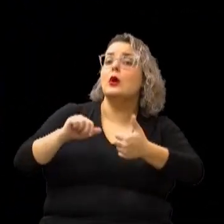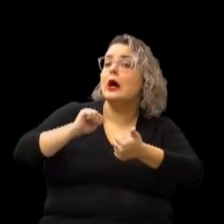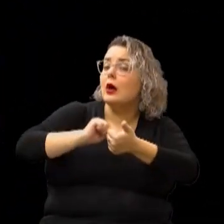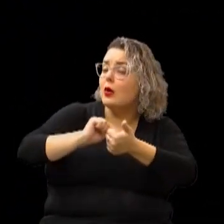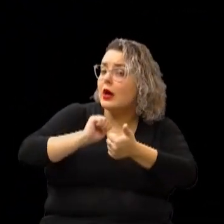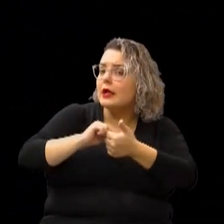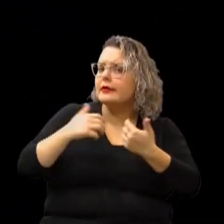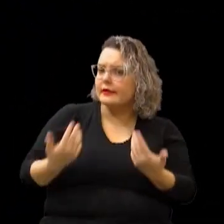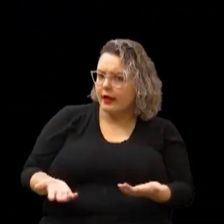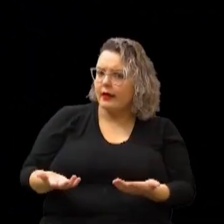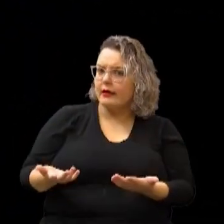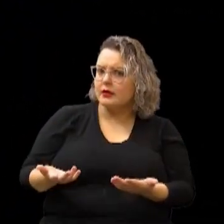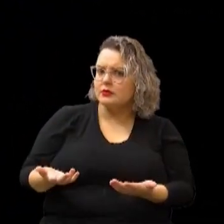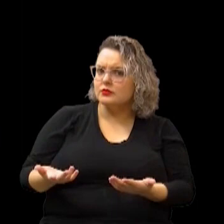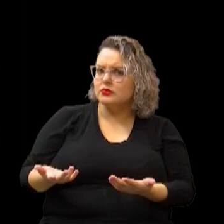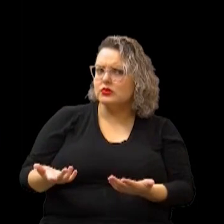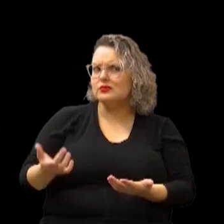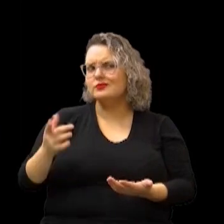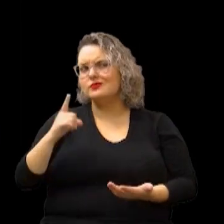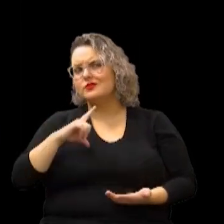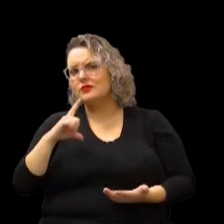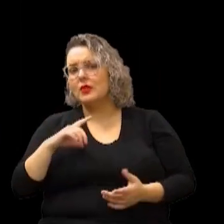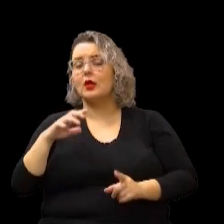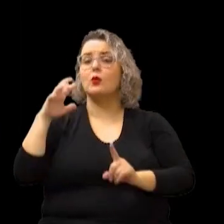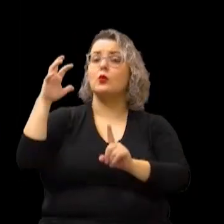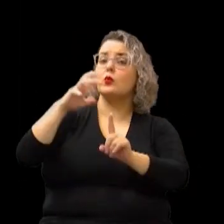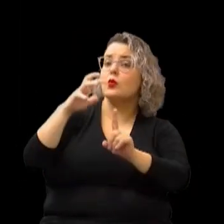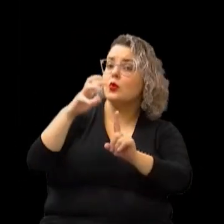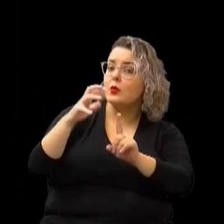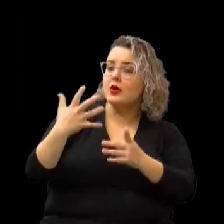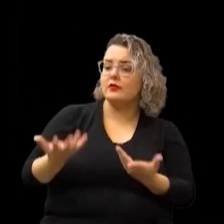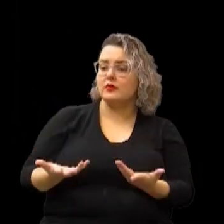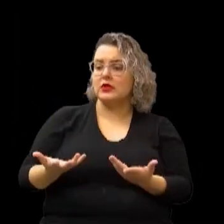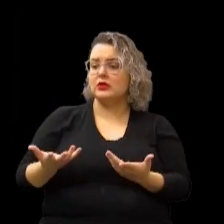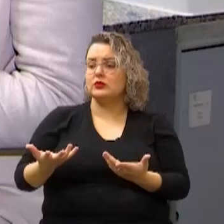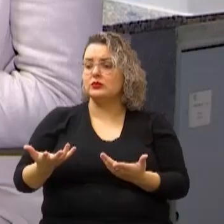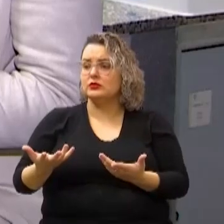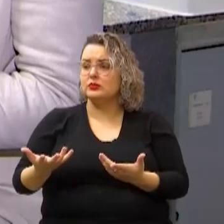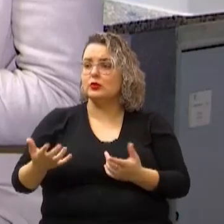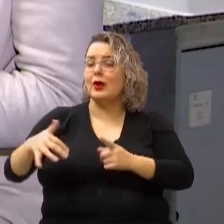com relação à qualidade, isso causa um impacto